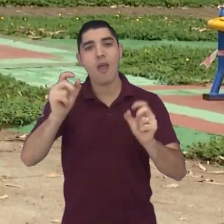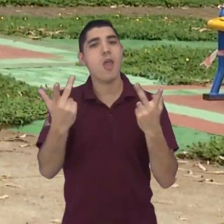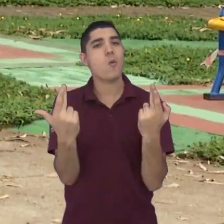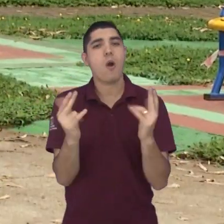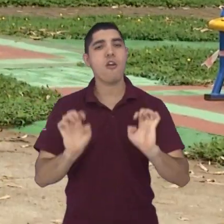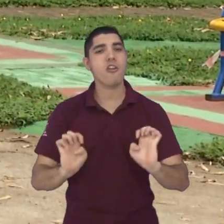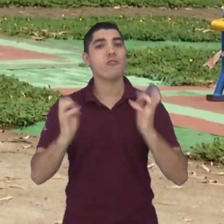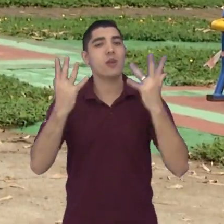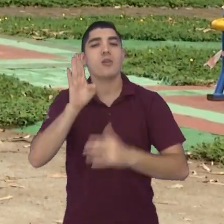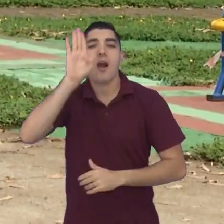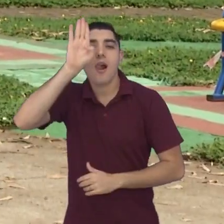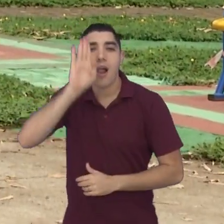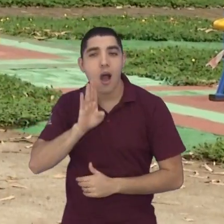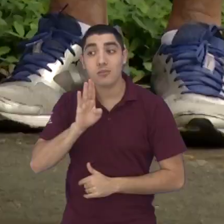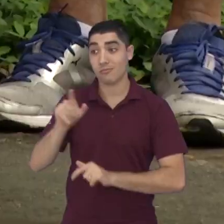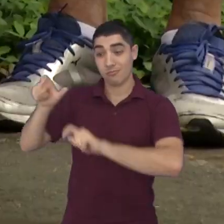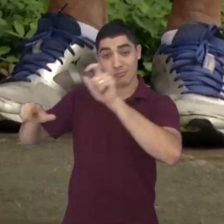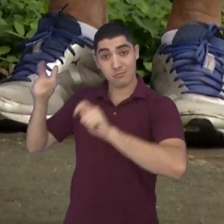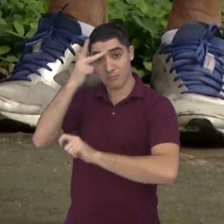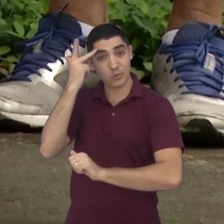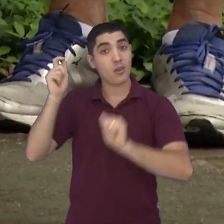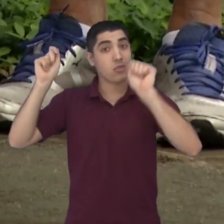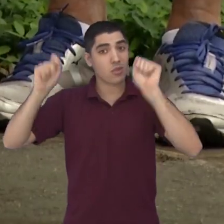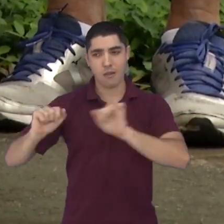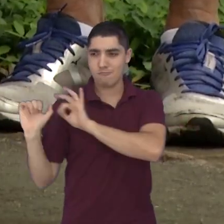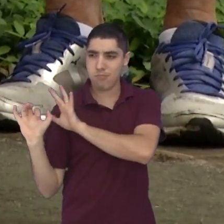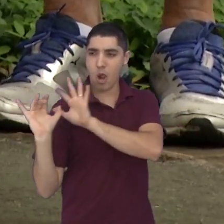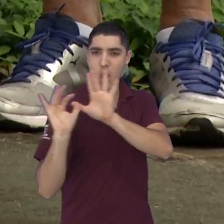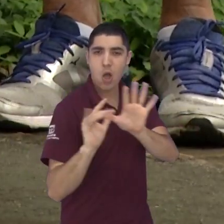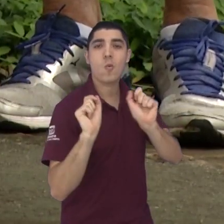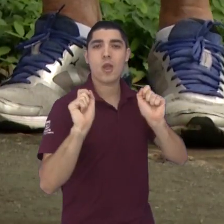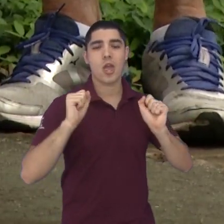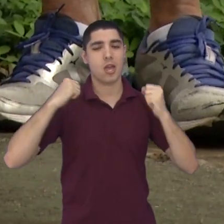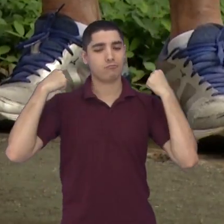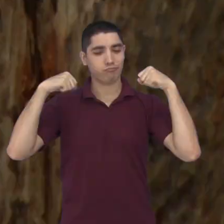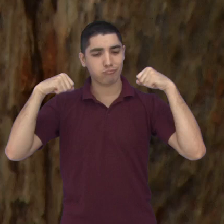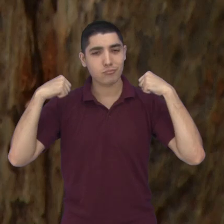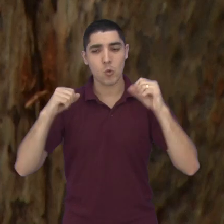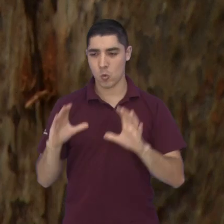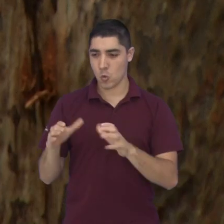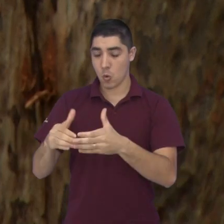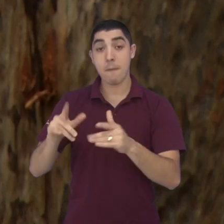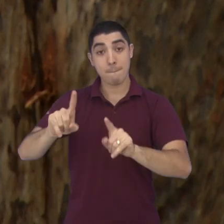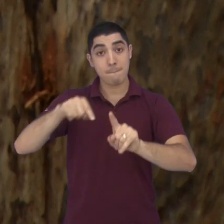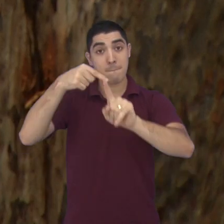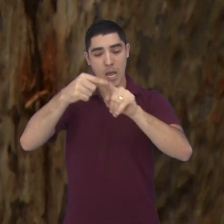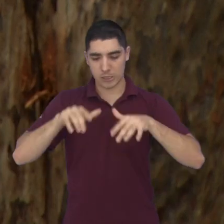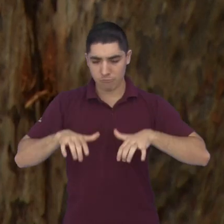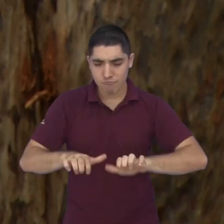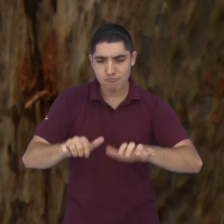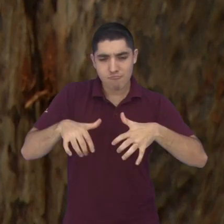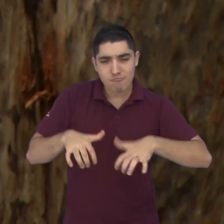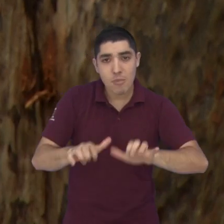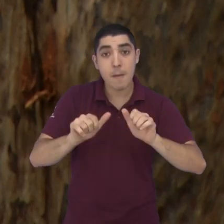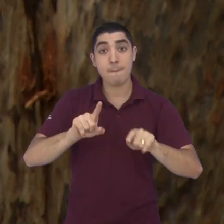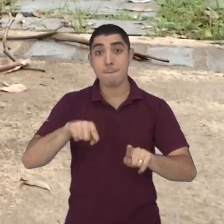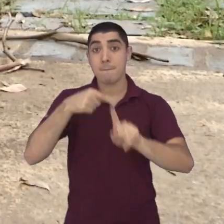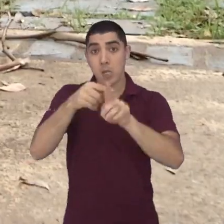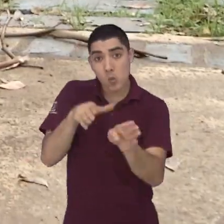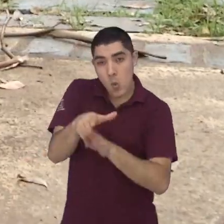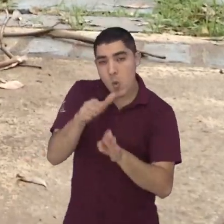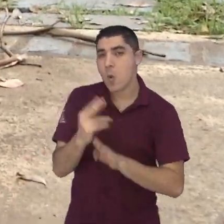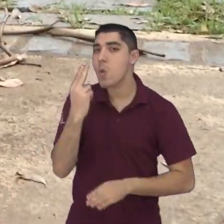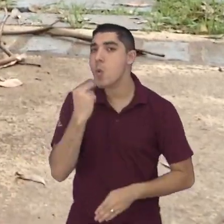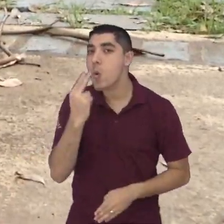promete ser um grande evento gratuito no qual a população vai contar com ginástica em grupo massagem além de dicas de nutrição e